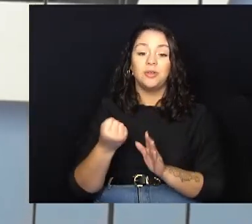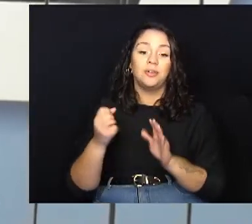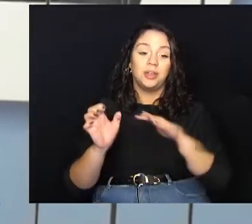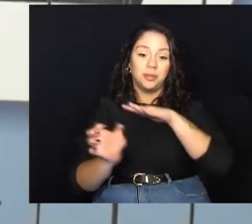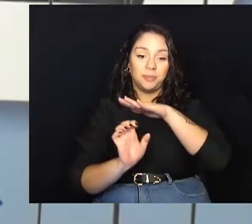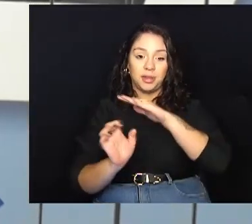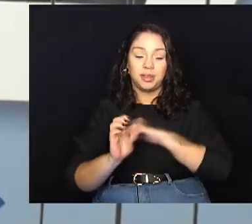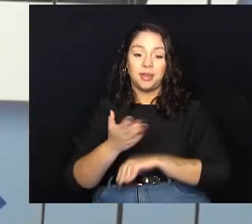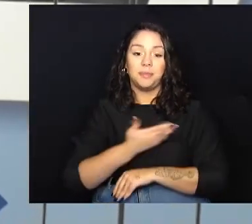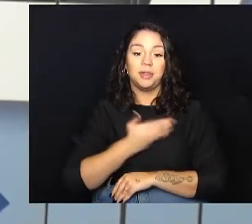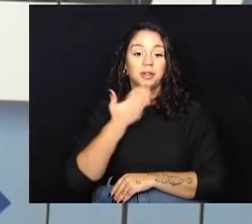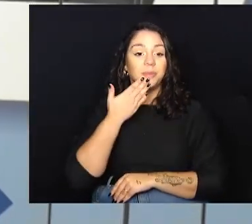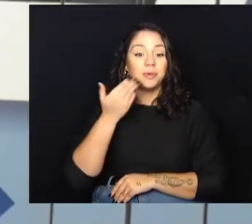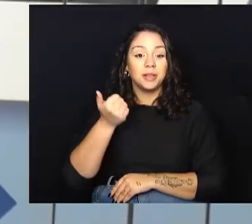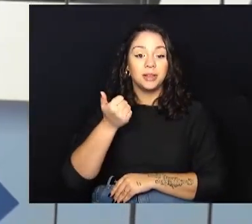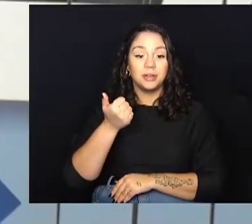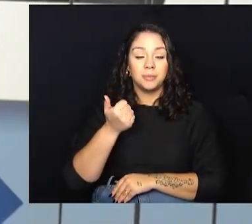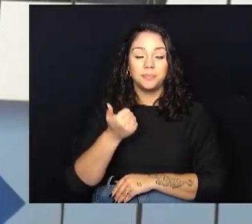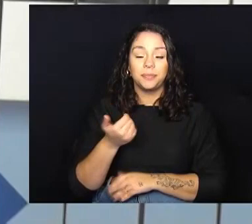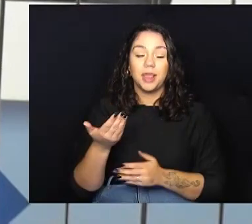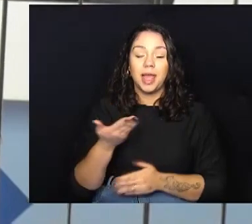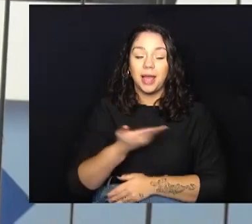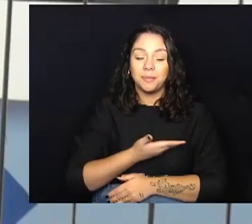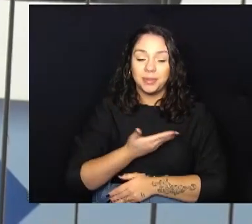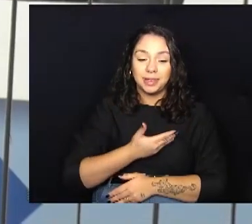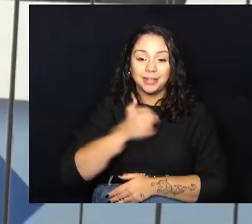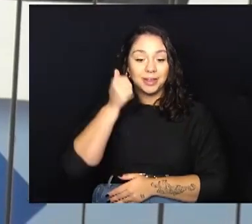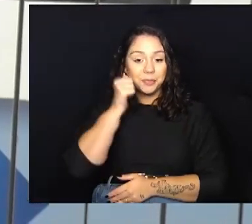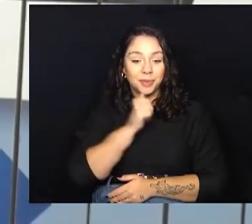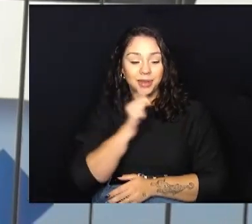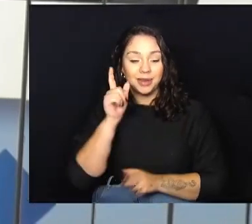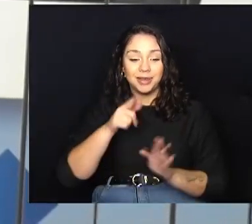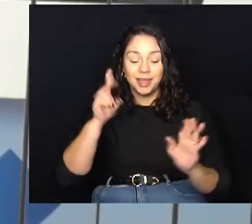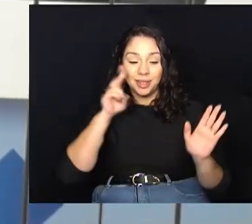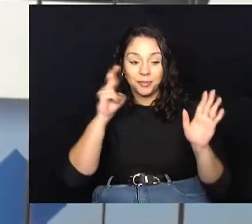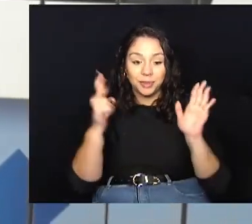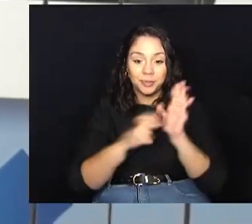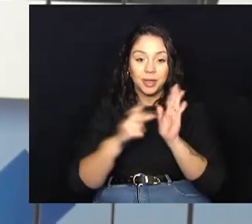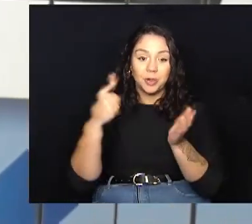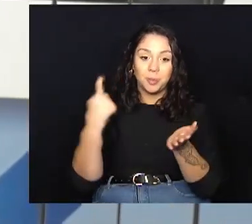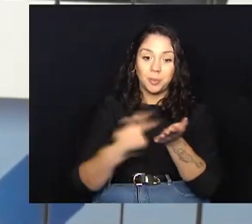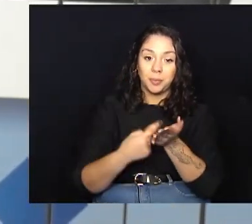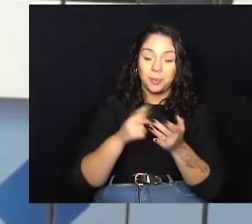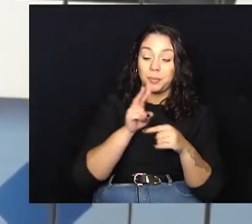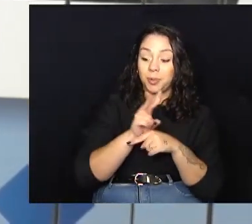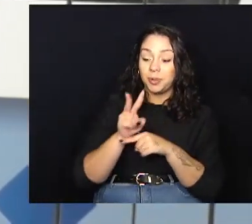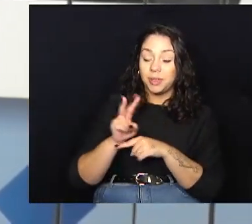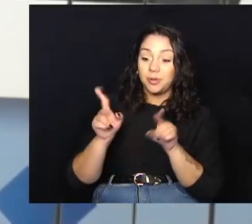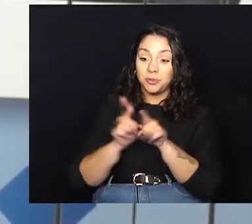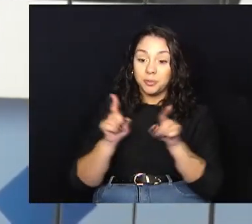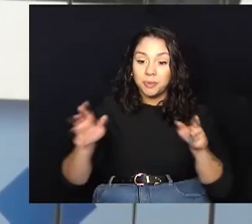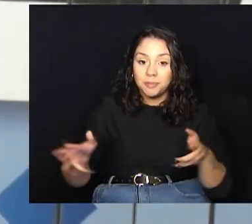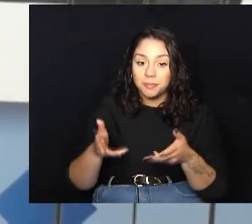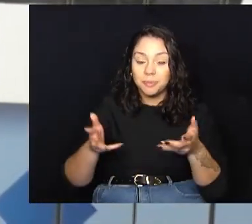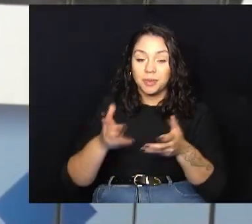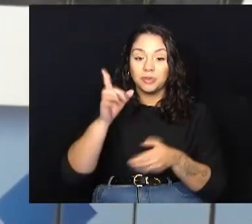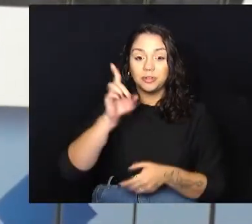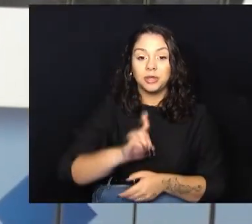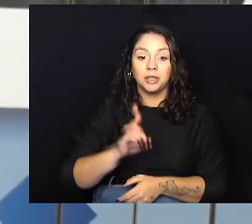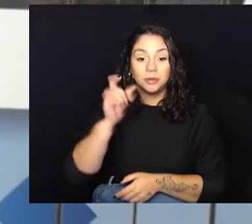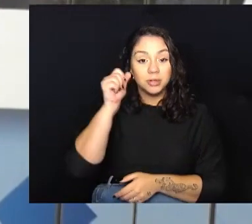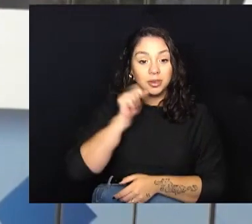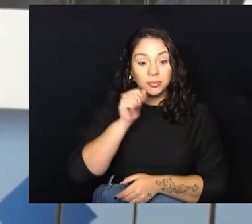Será um reconhecimento para as empresas que demonstram compromisso com a proteção e a promoção dos direitos das mulheres